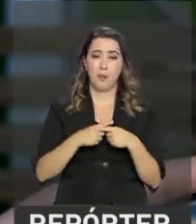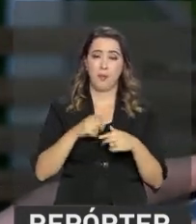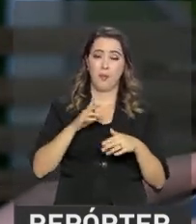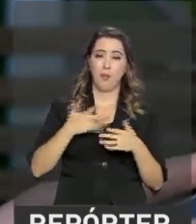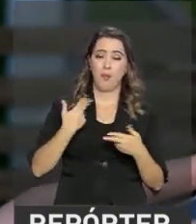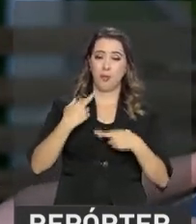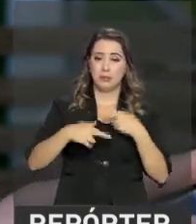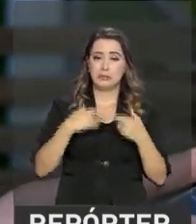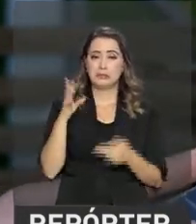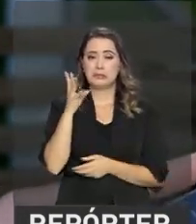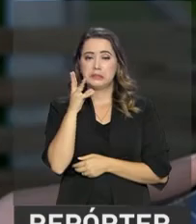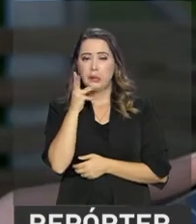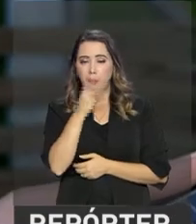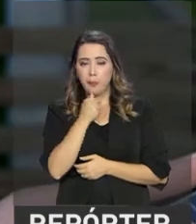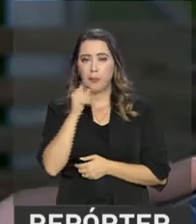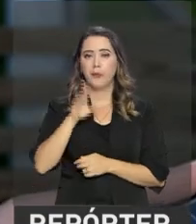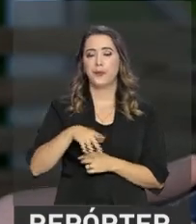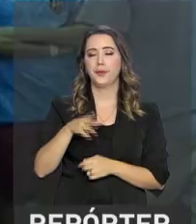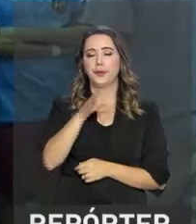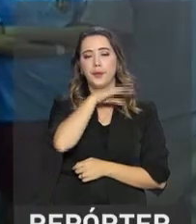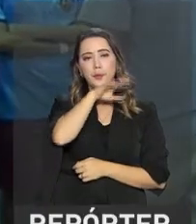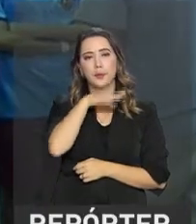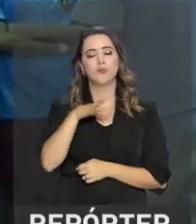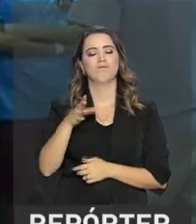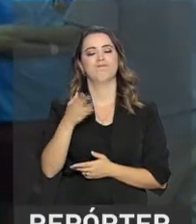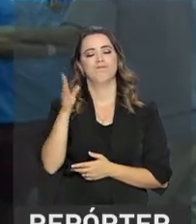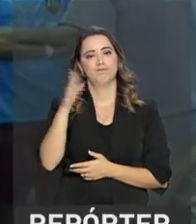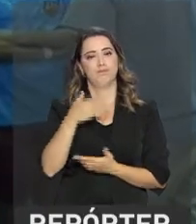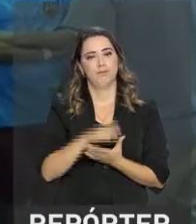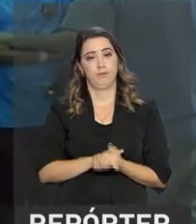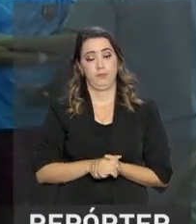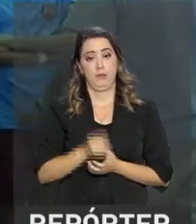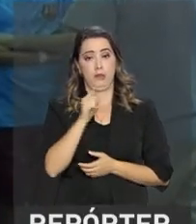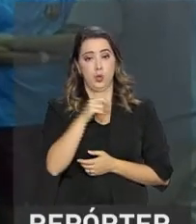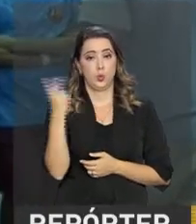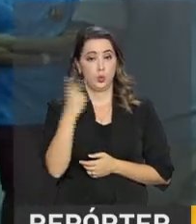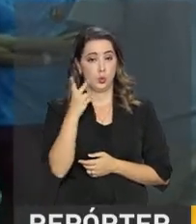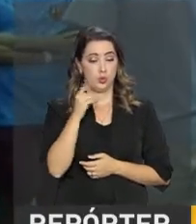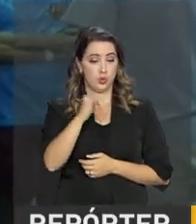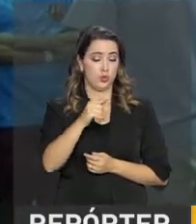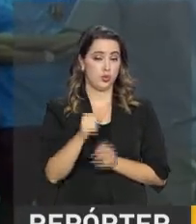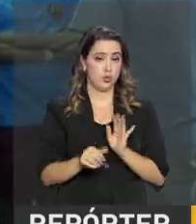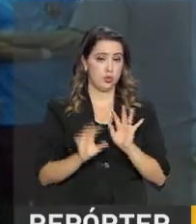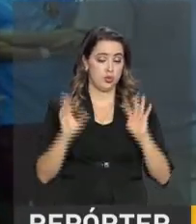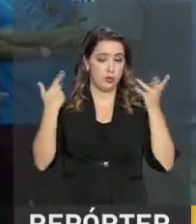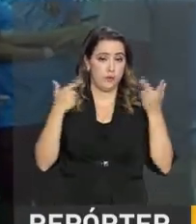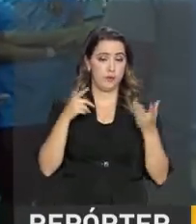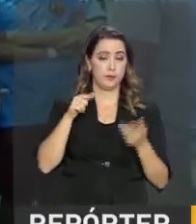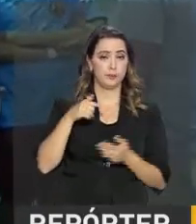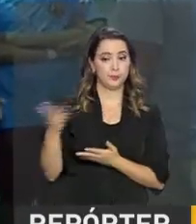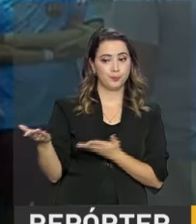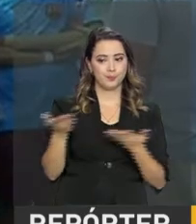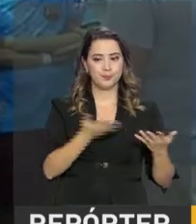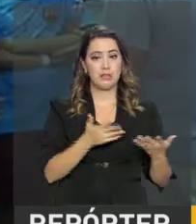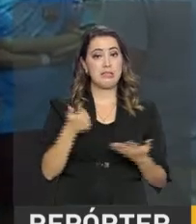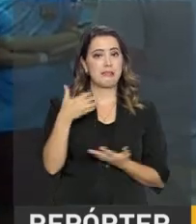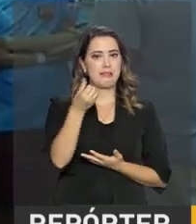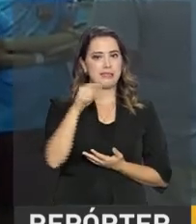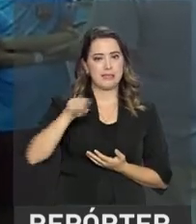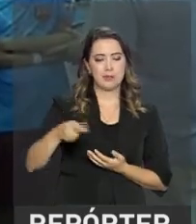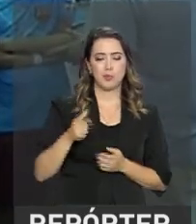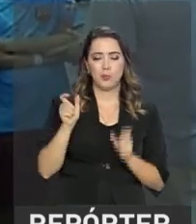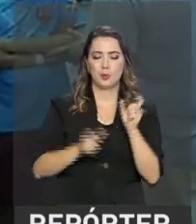prejudicam alguns animais marinhos controlar só nos dois primeiros dias de evento o brunei chão recebeu cerca de 16 mil pessoas